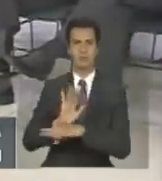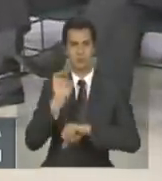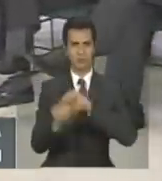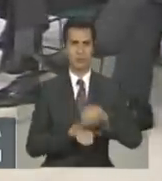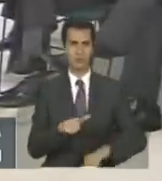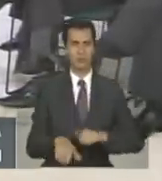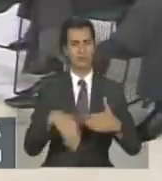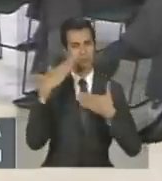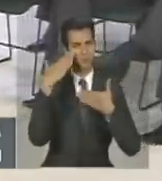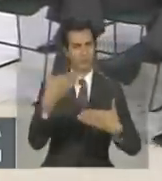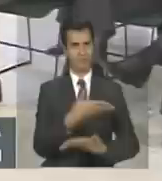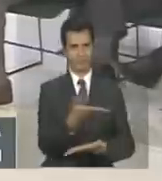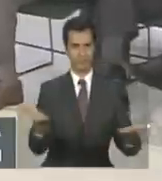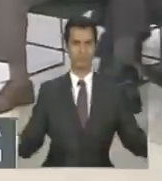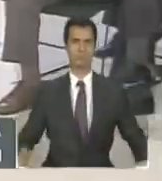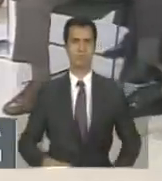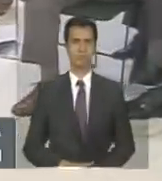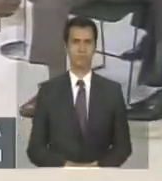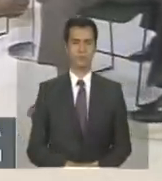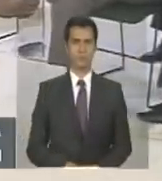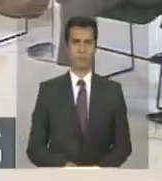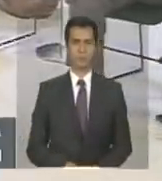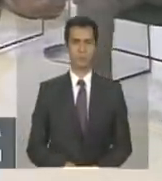transformação. Muito obrigado.